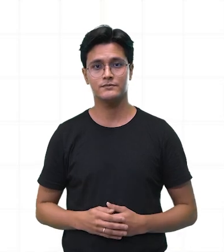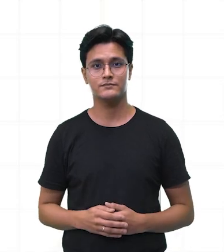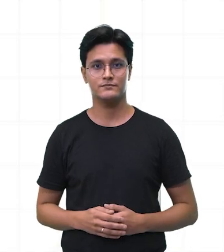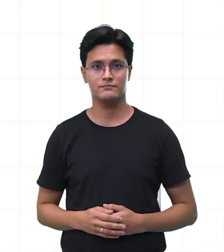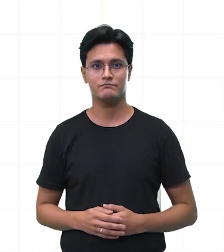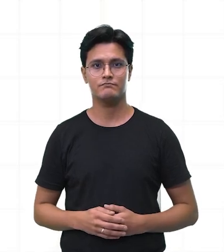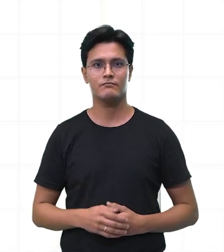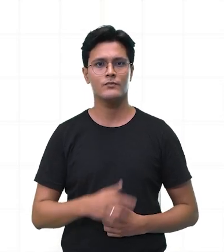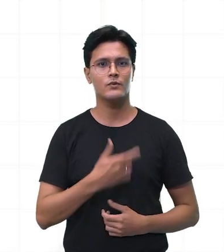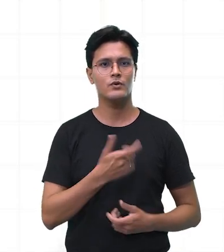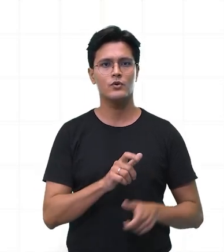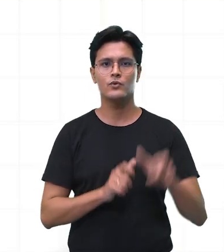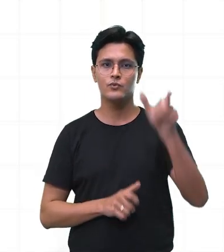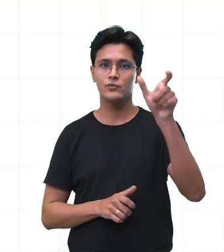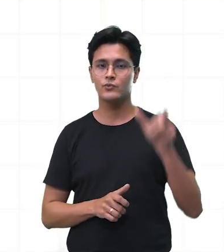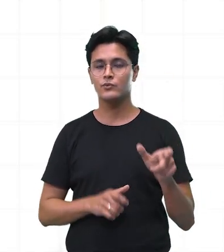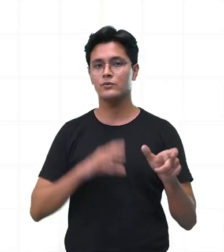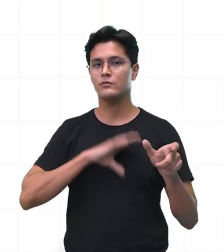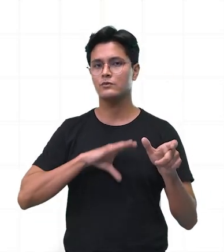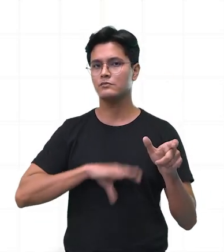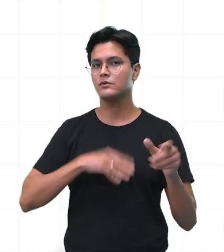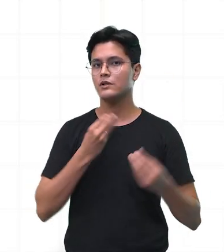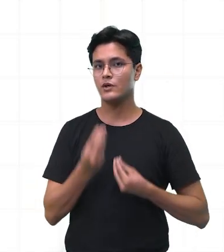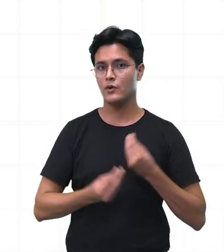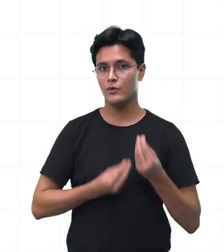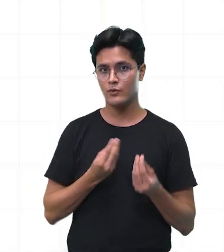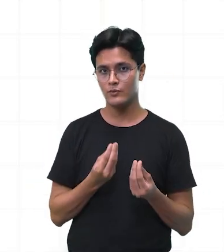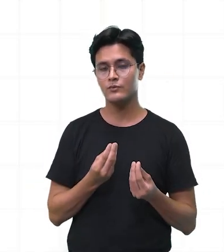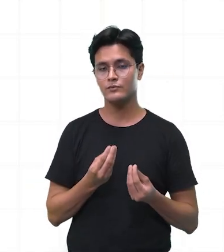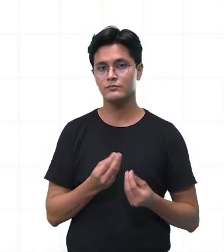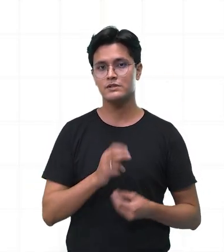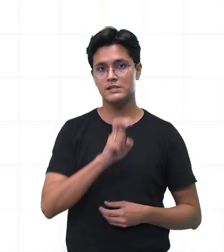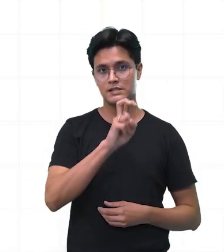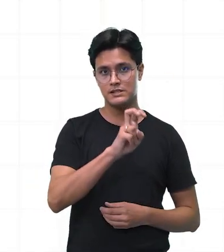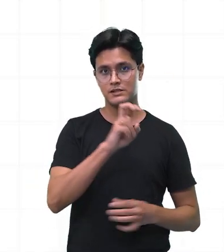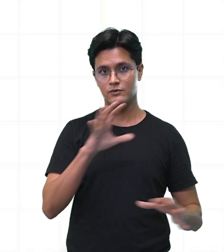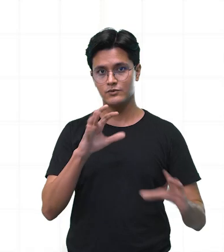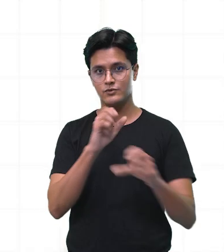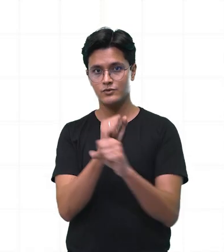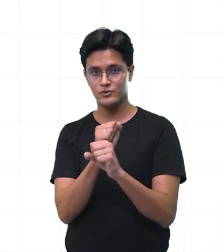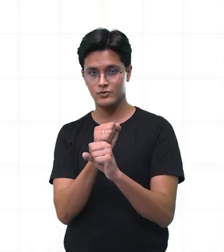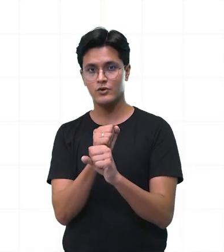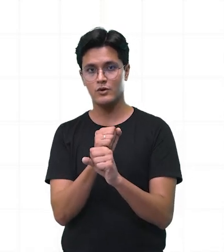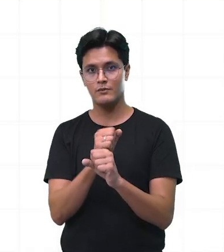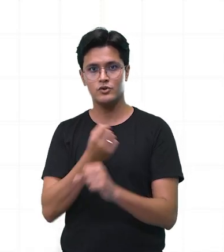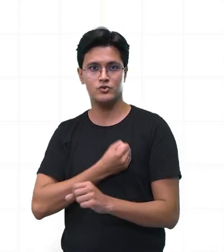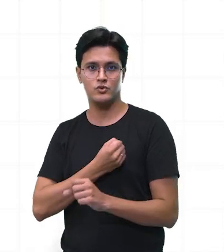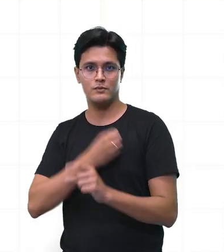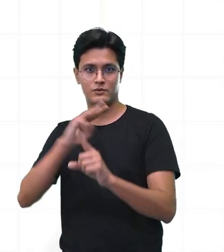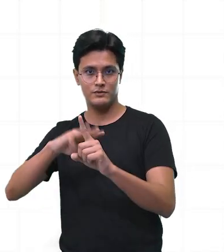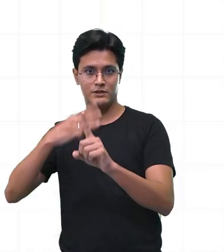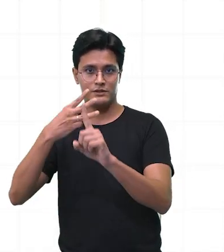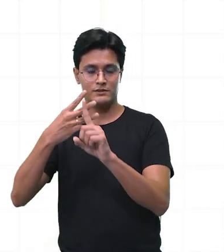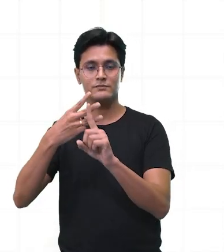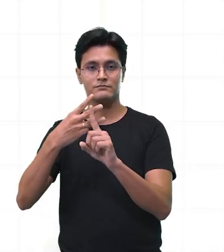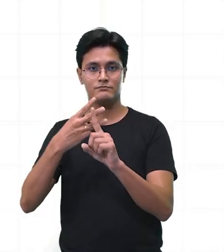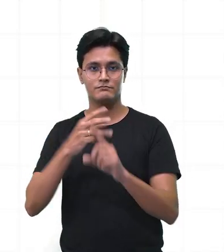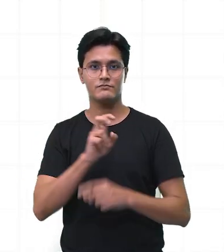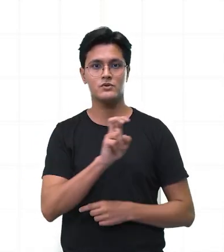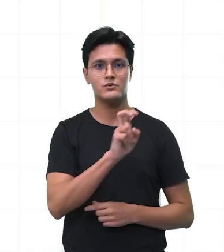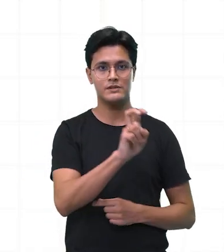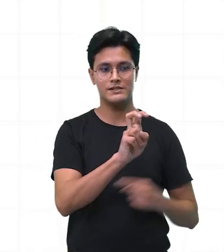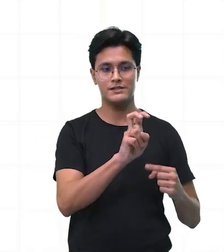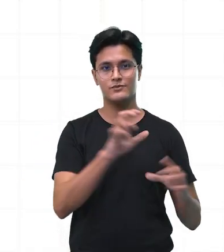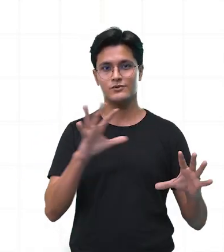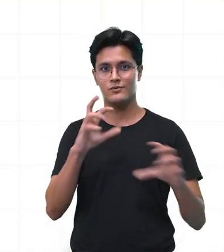ó, em língua portuguesa. A soma de 5 com o triplo de um número. A soma de 5 com o